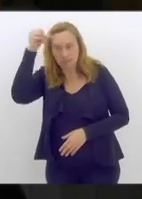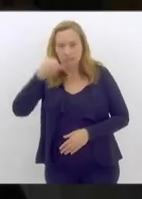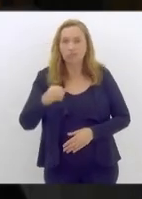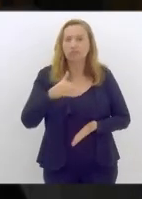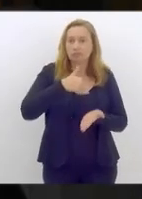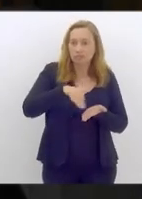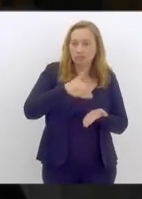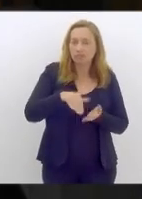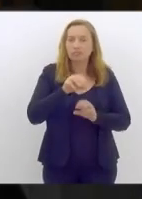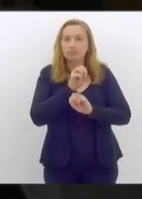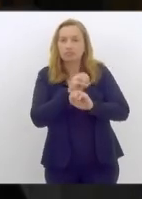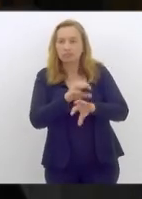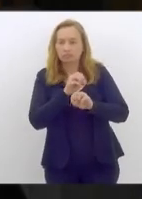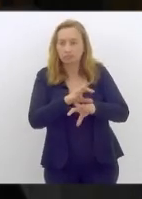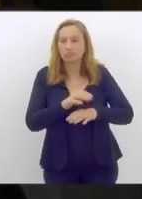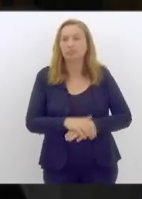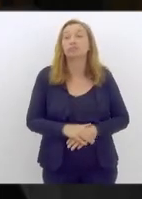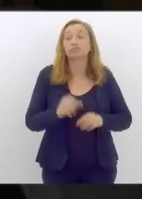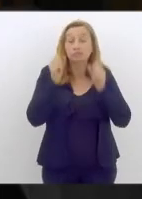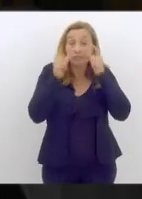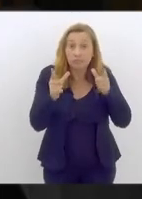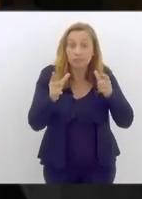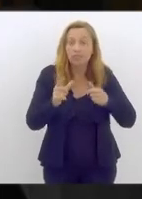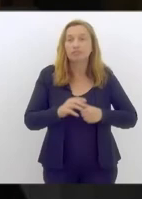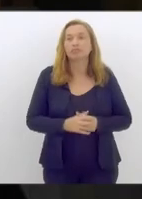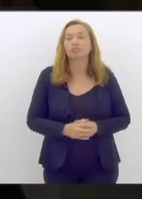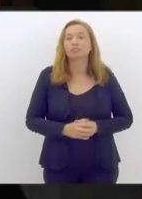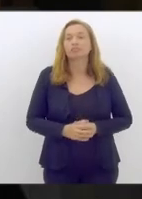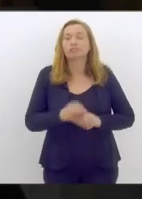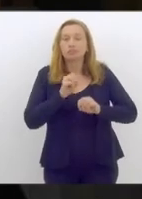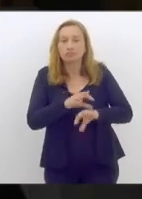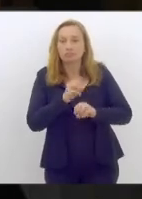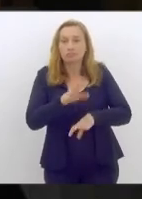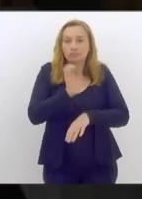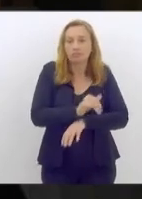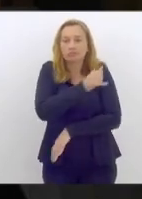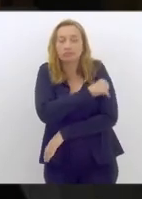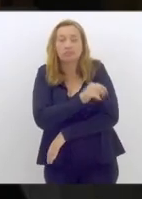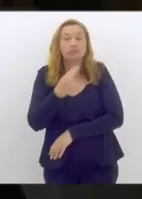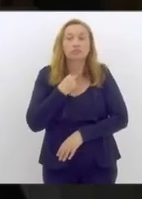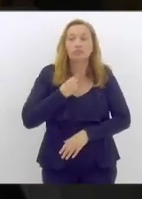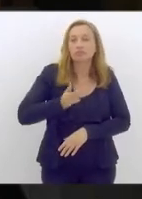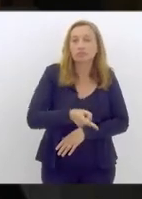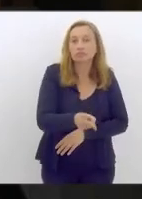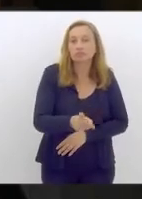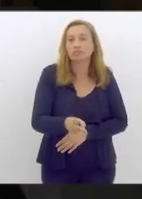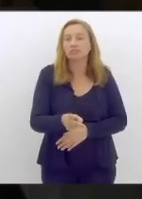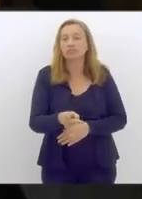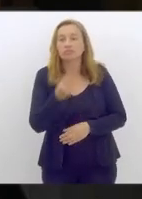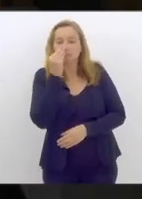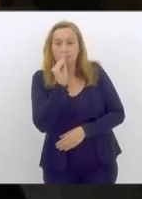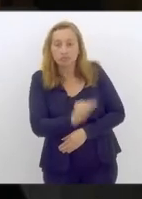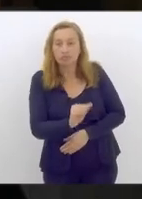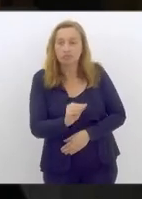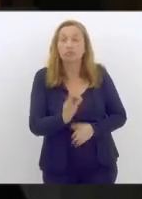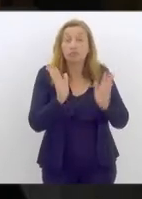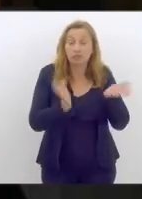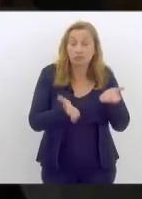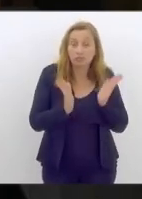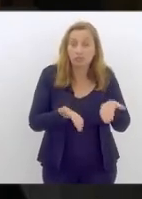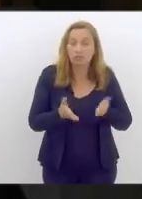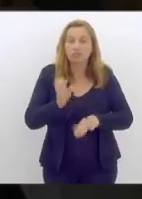secretário de educação acordem a educação do estado do Rio de Janeiro não pode continuar sendo maltratada hoje